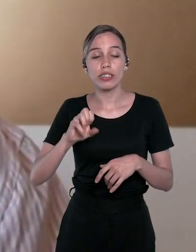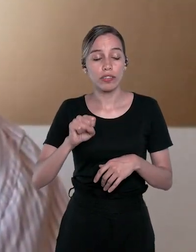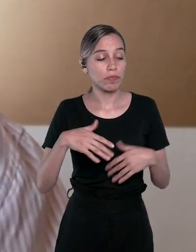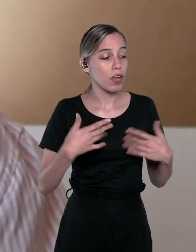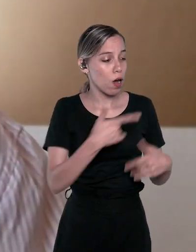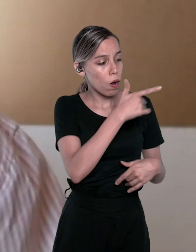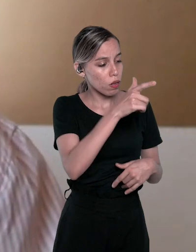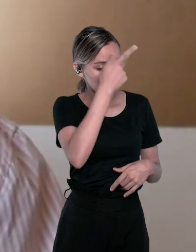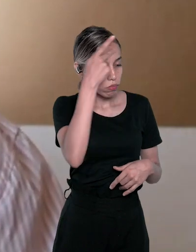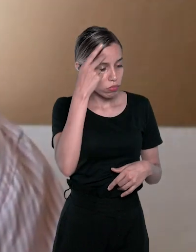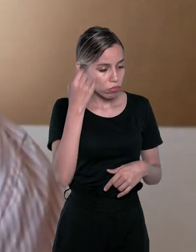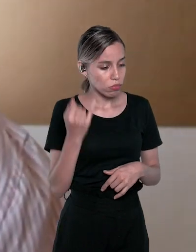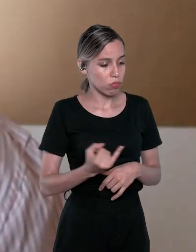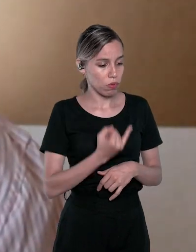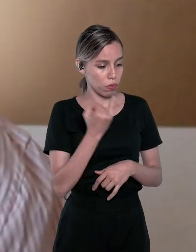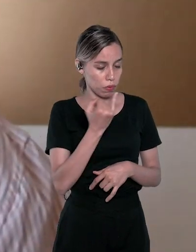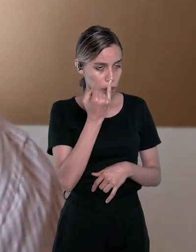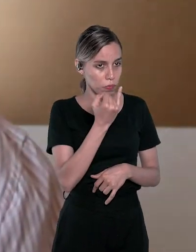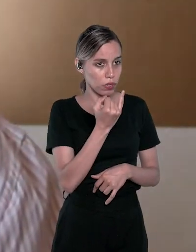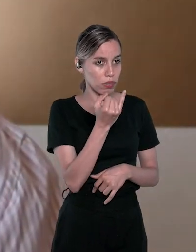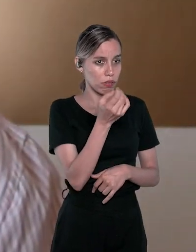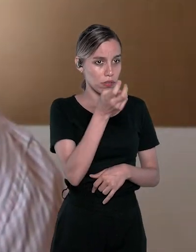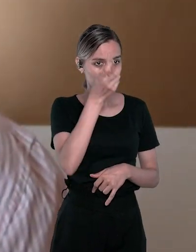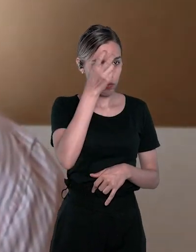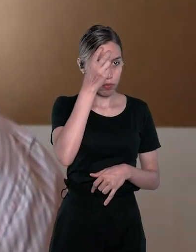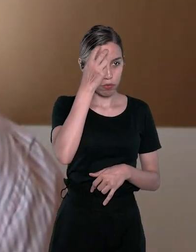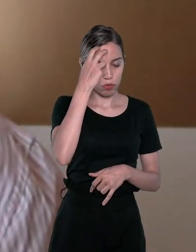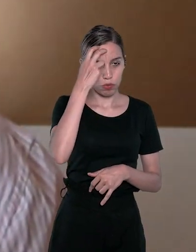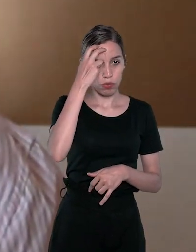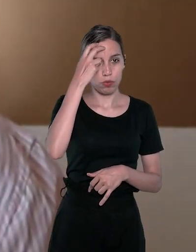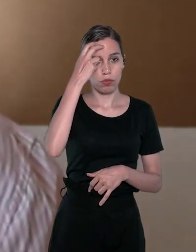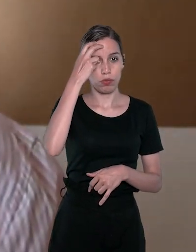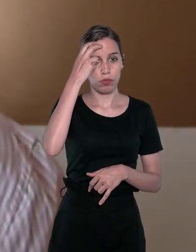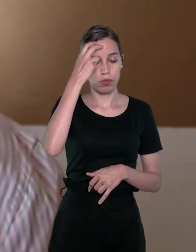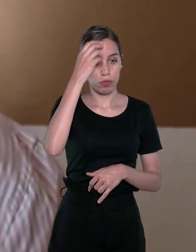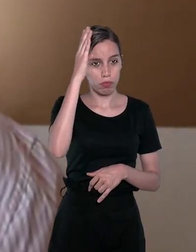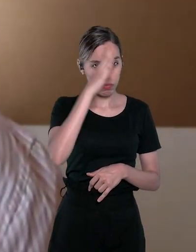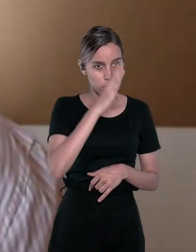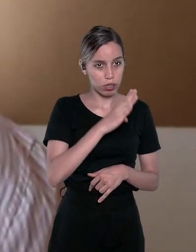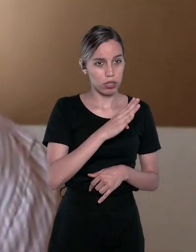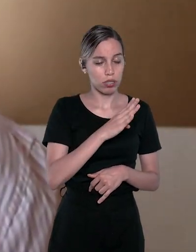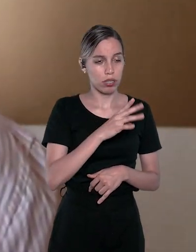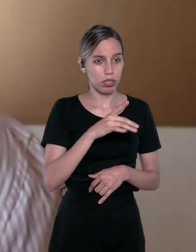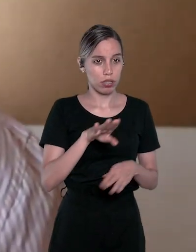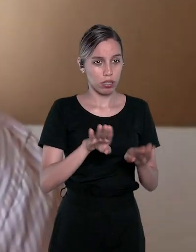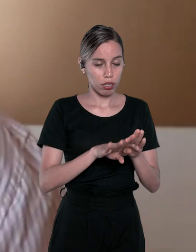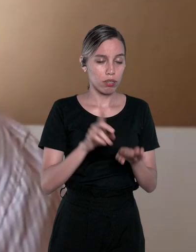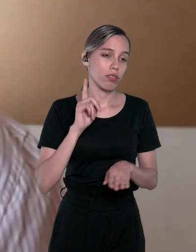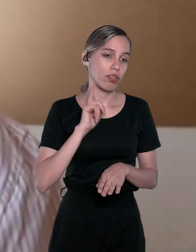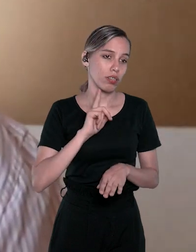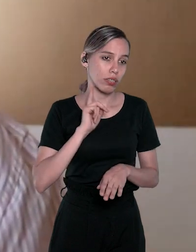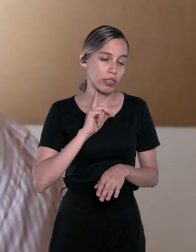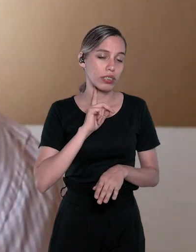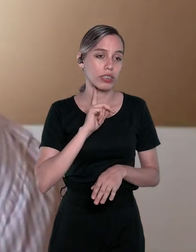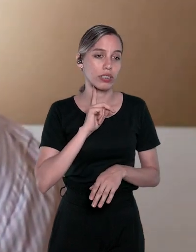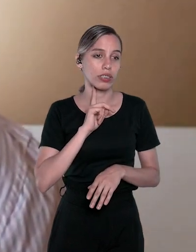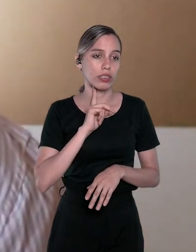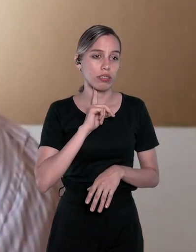Regis, outro personagem importante na cultura, né, mineira e brasileira, que